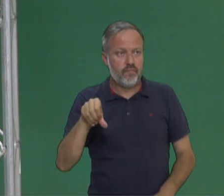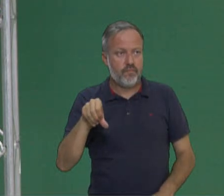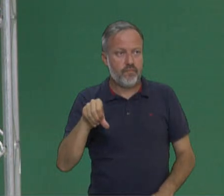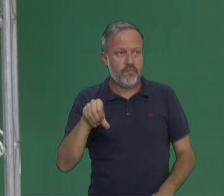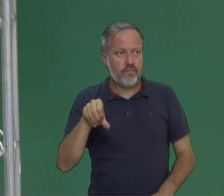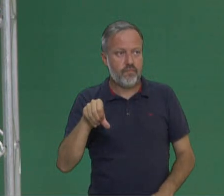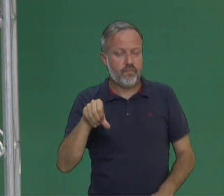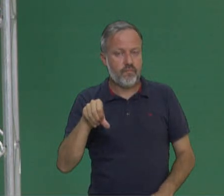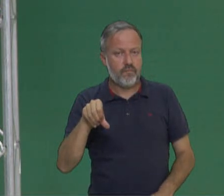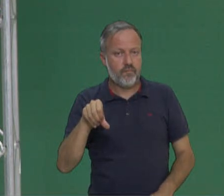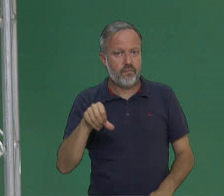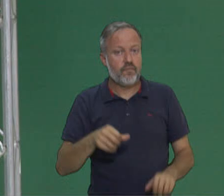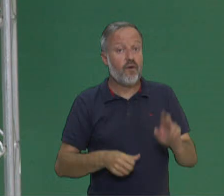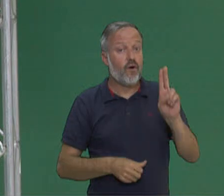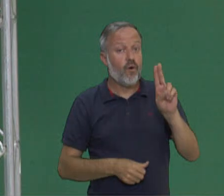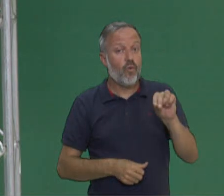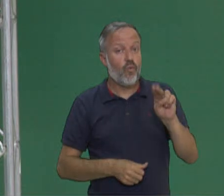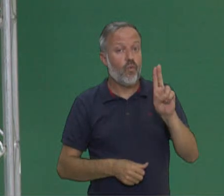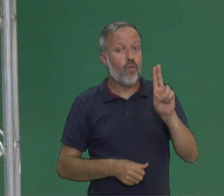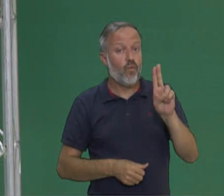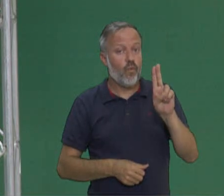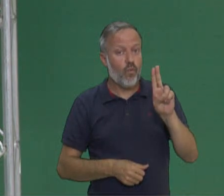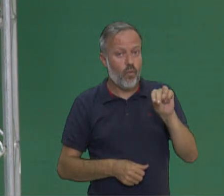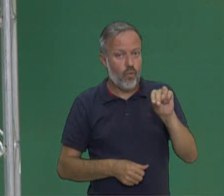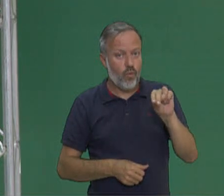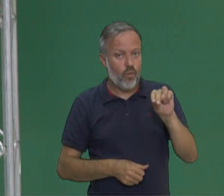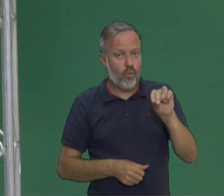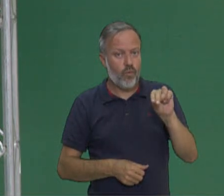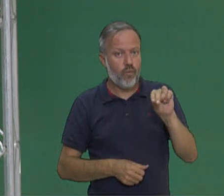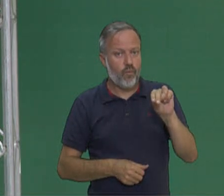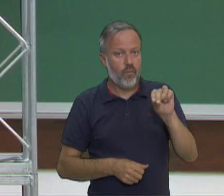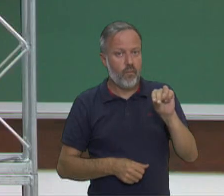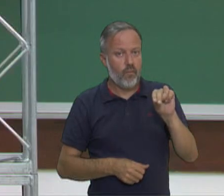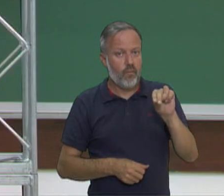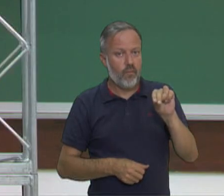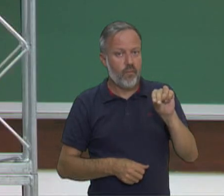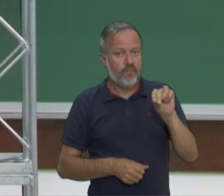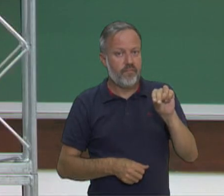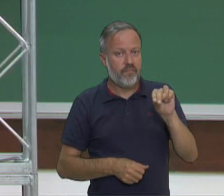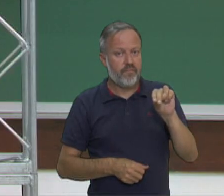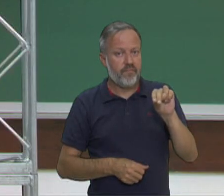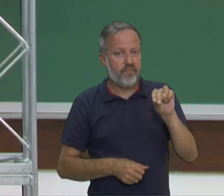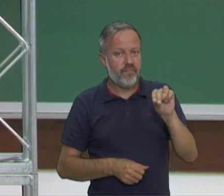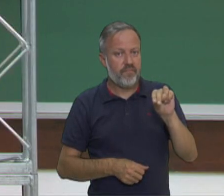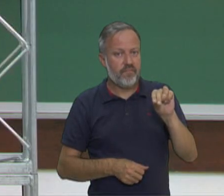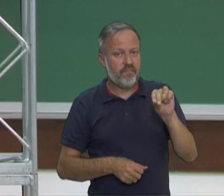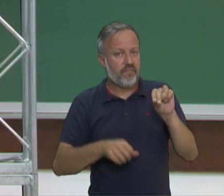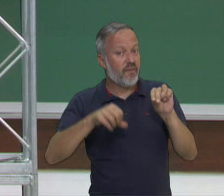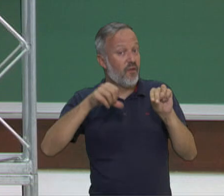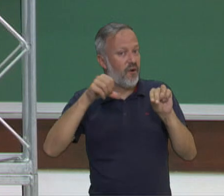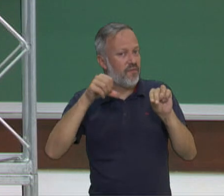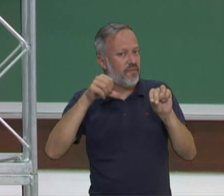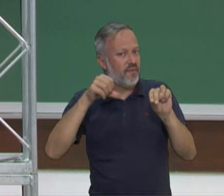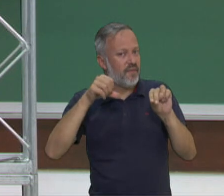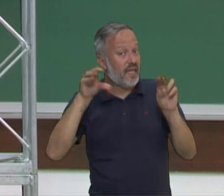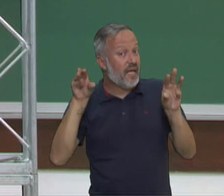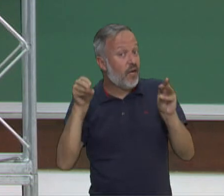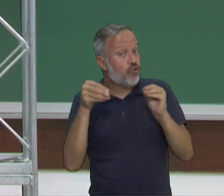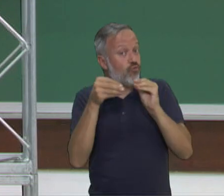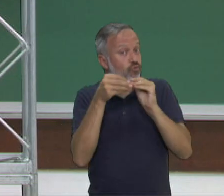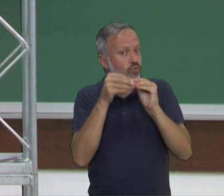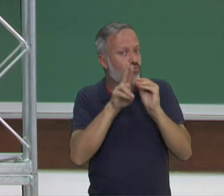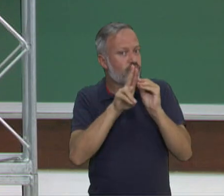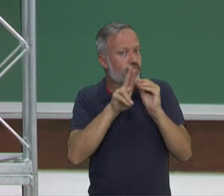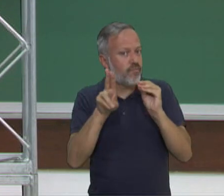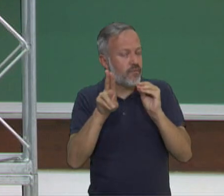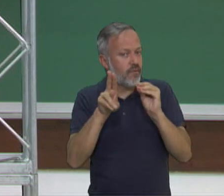ununênio significa 119. Ele ainda não foi batizado com outro nome e também é uma tentativa de se